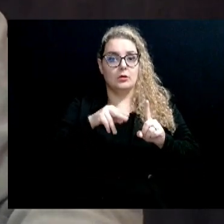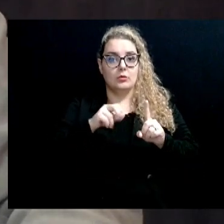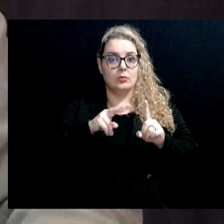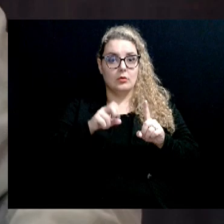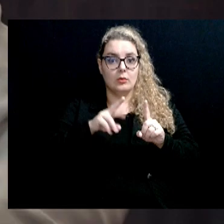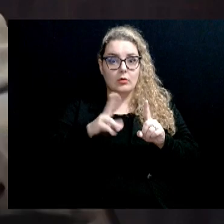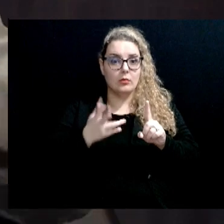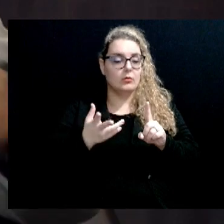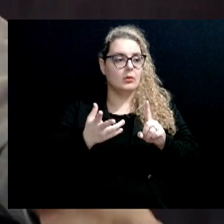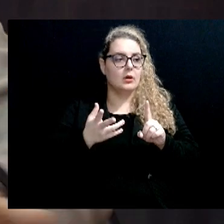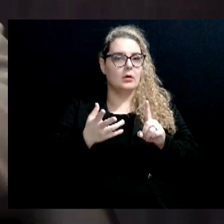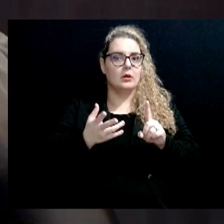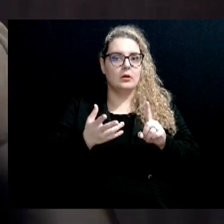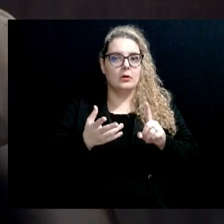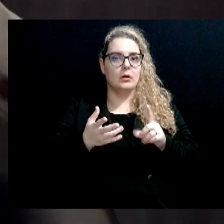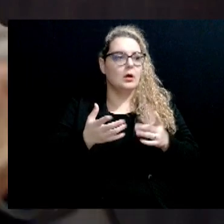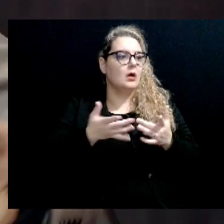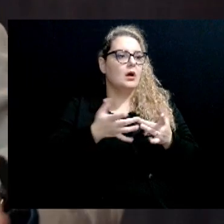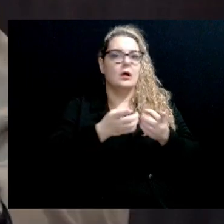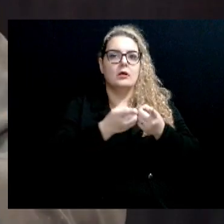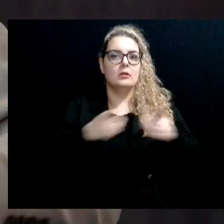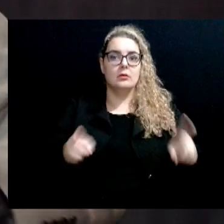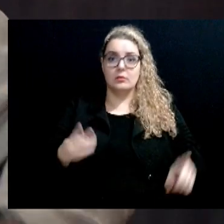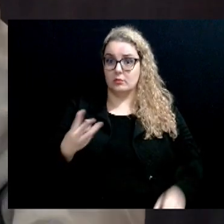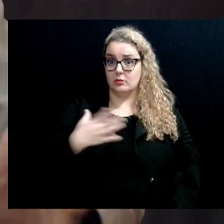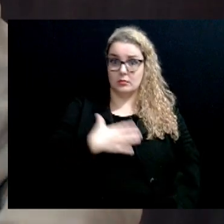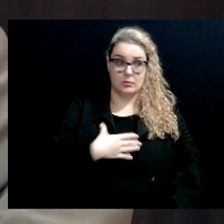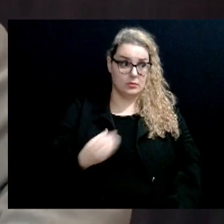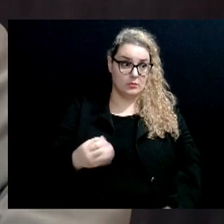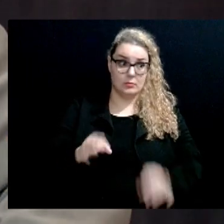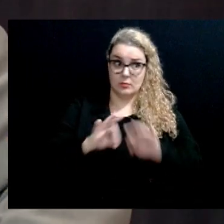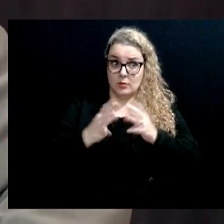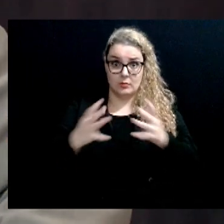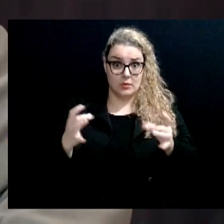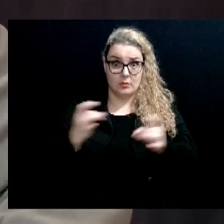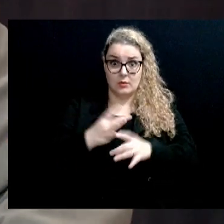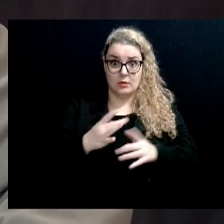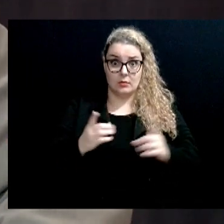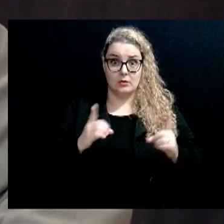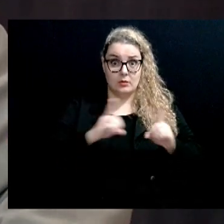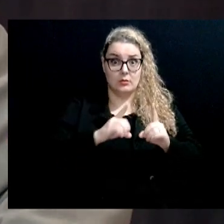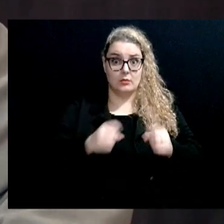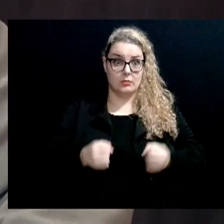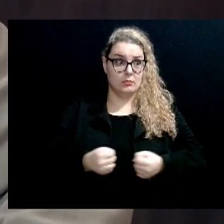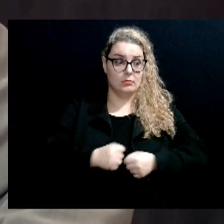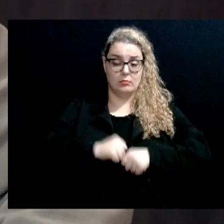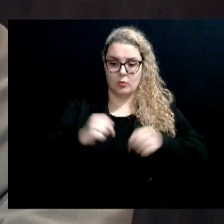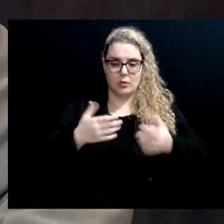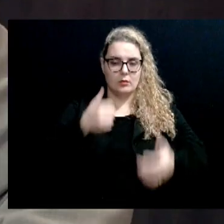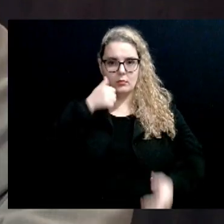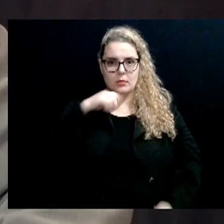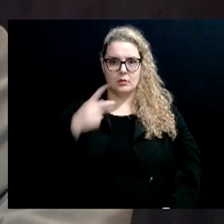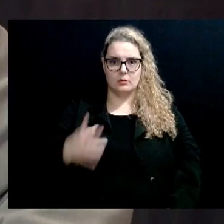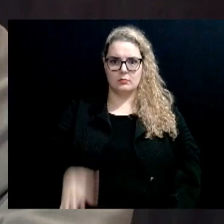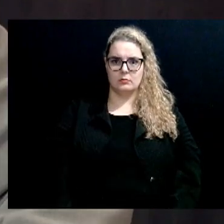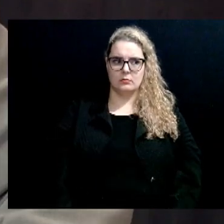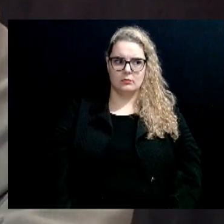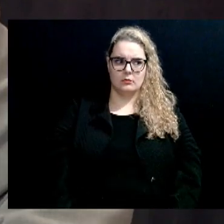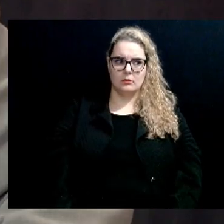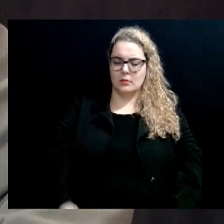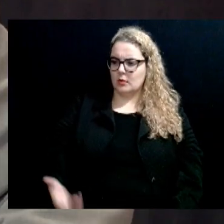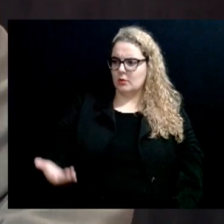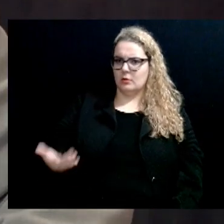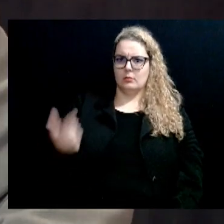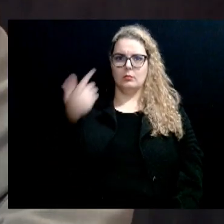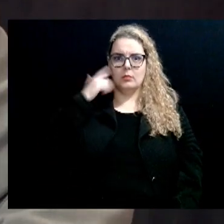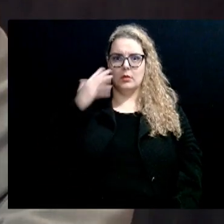não tá dando certo. Eles com 3 filhos, uma família formada, ele chegou com essa bomba assim no colo dela. Uau. E ela, obviamente, né, imagina uma pessoa que você tá